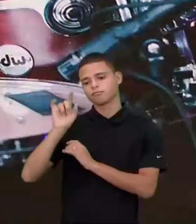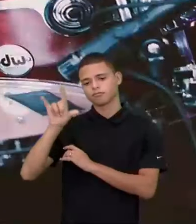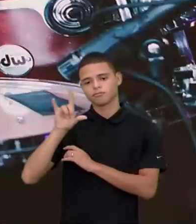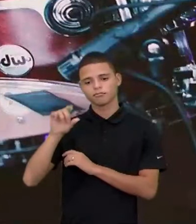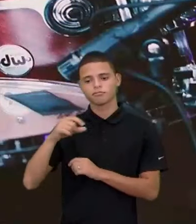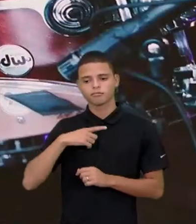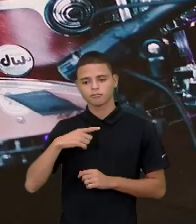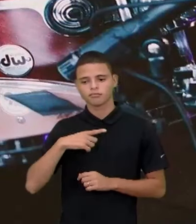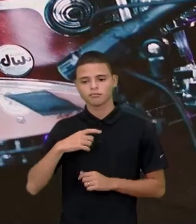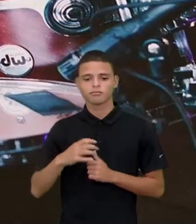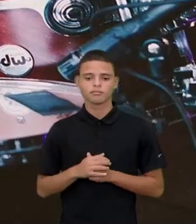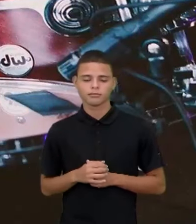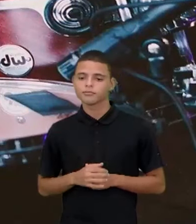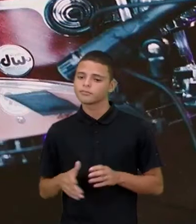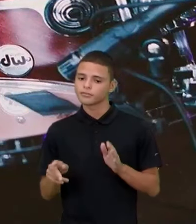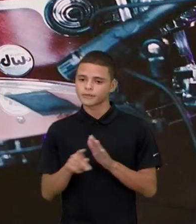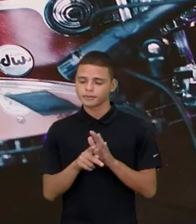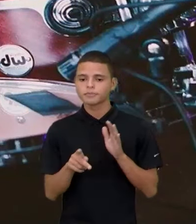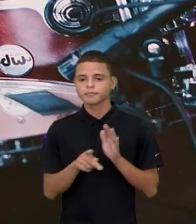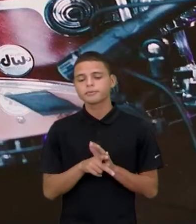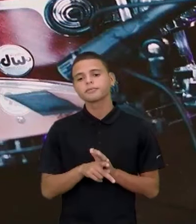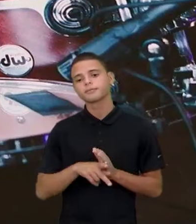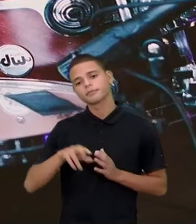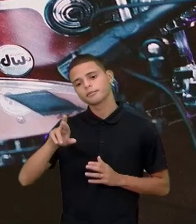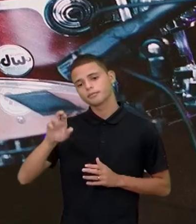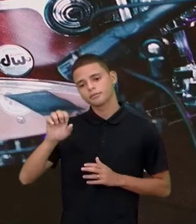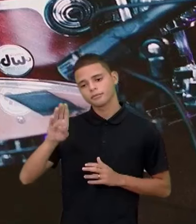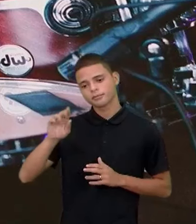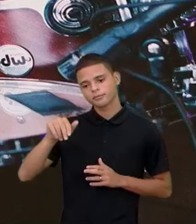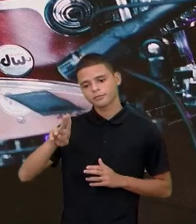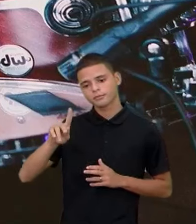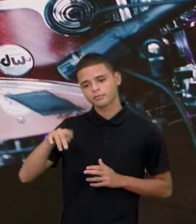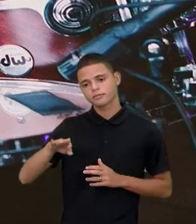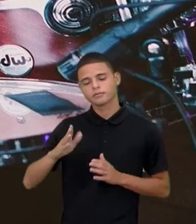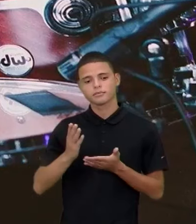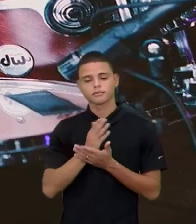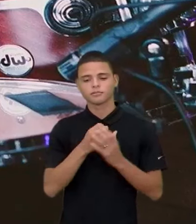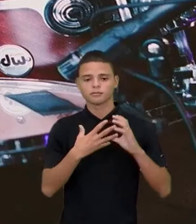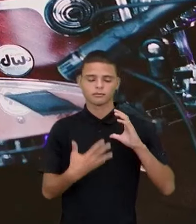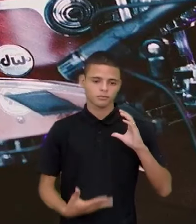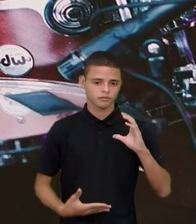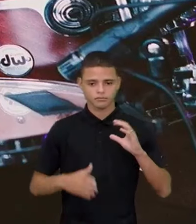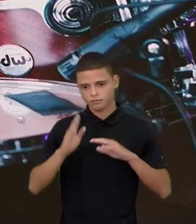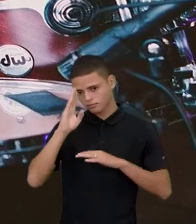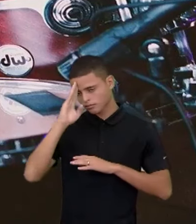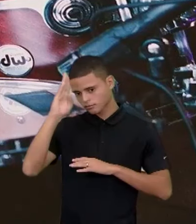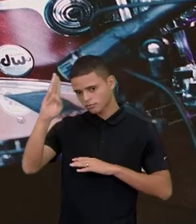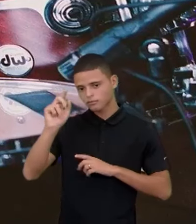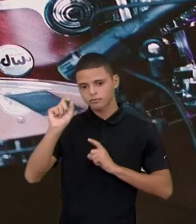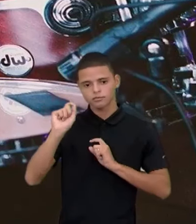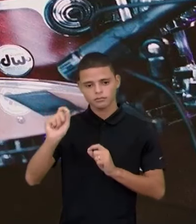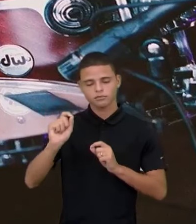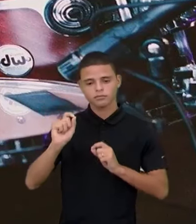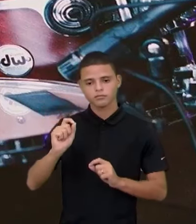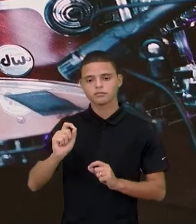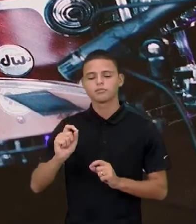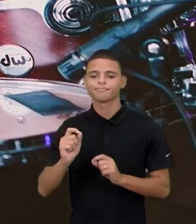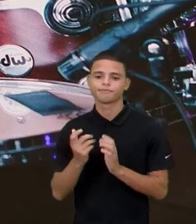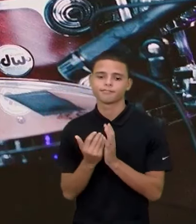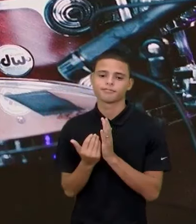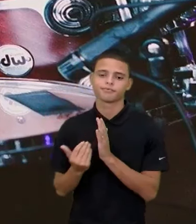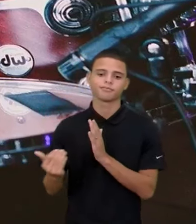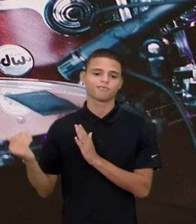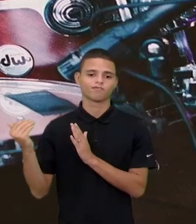heavy metal, que nós temos, acho que uma das características mais importantes é você aumentar a distorção.